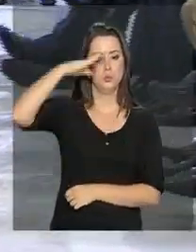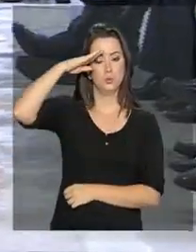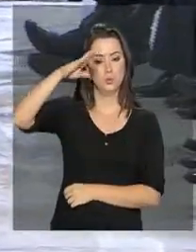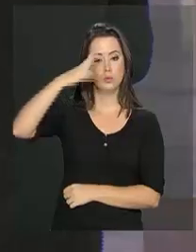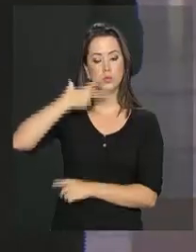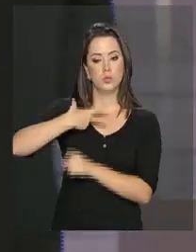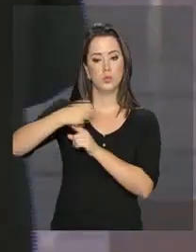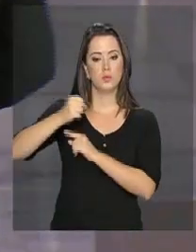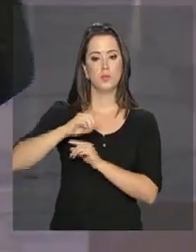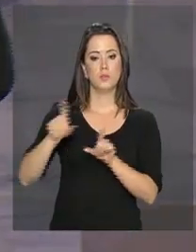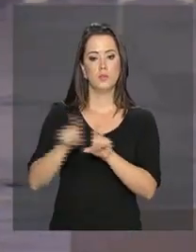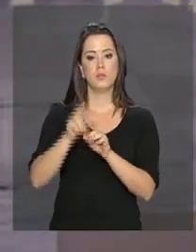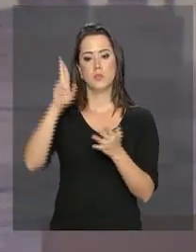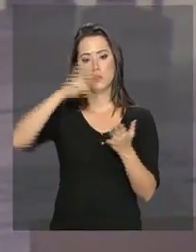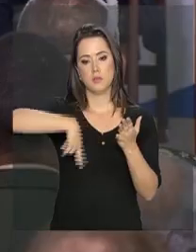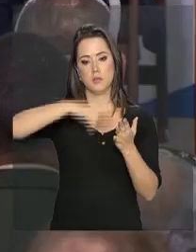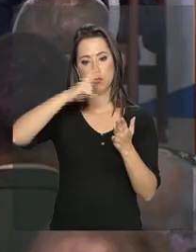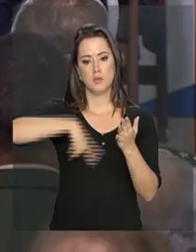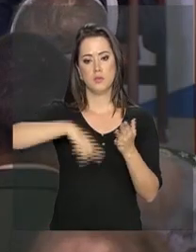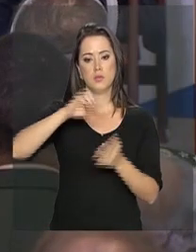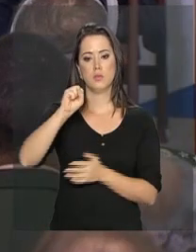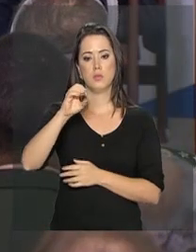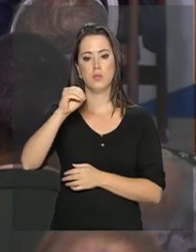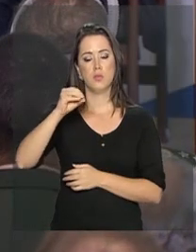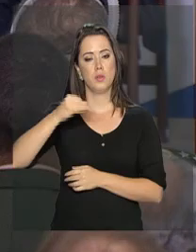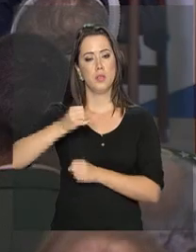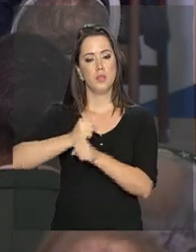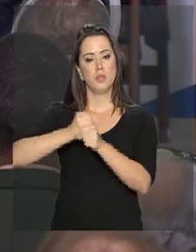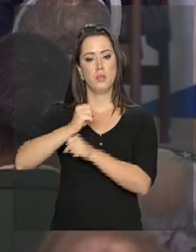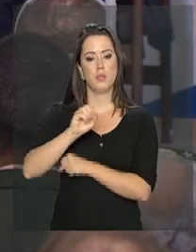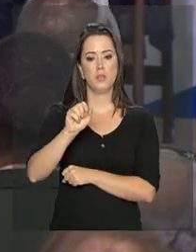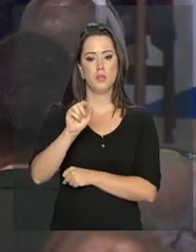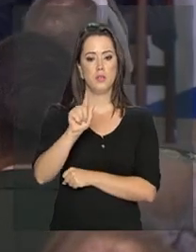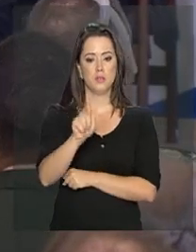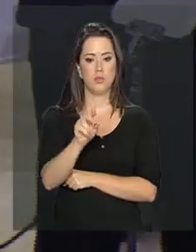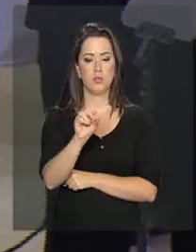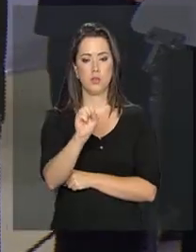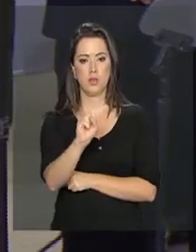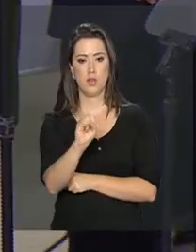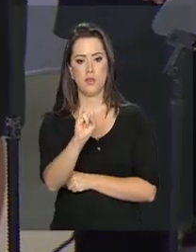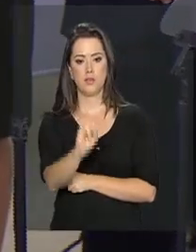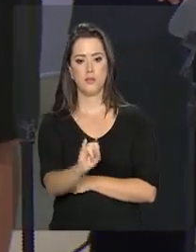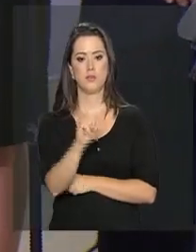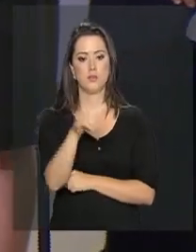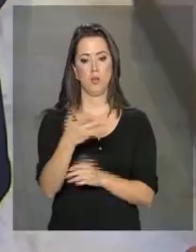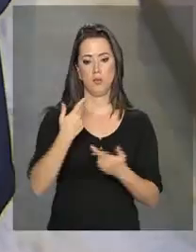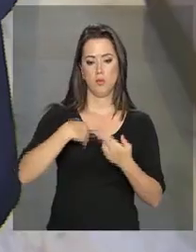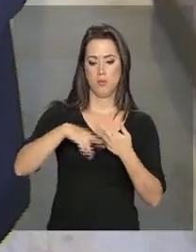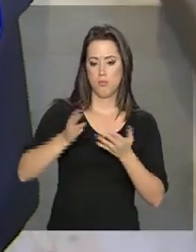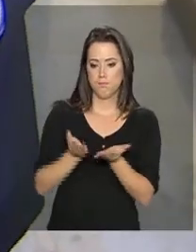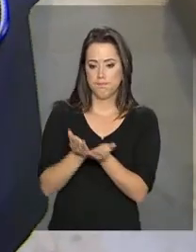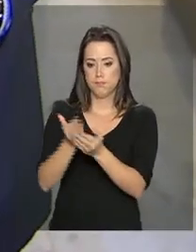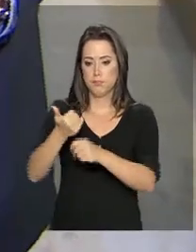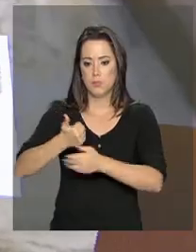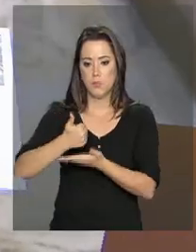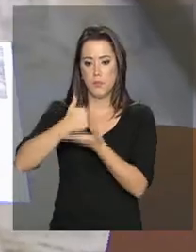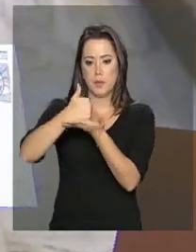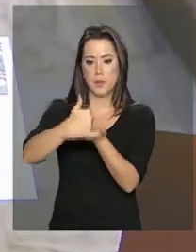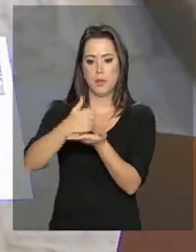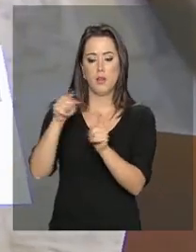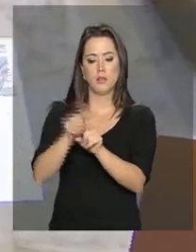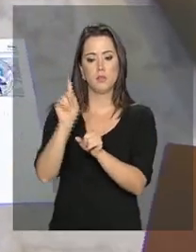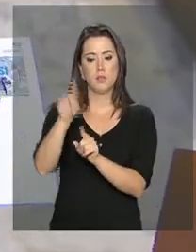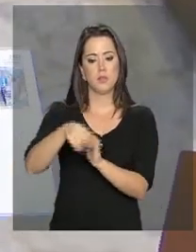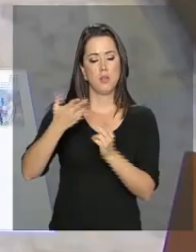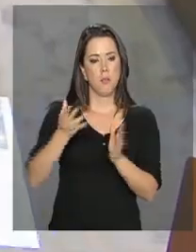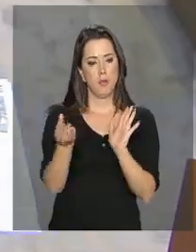vencer um concurso de redação sobre os 80 anos do gs foram premiados além disso foram lançados uma medalha e um